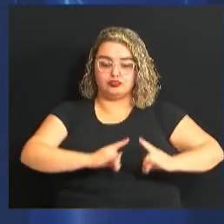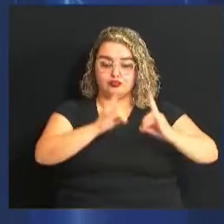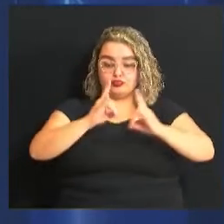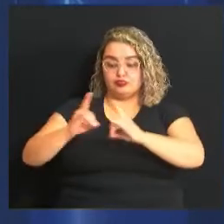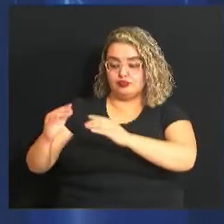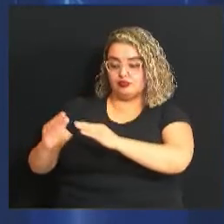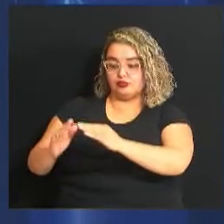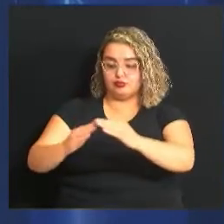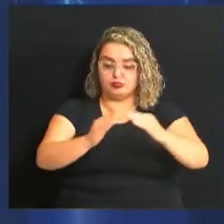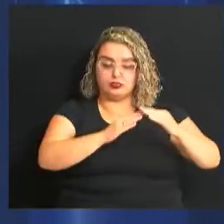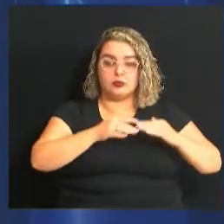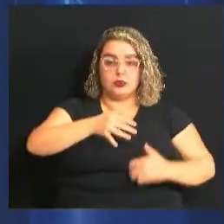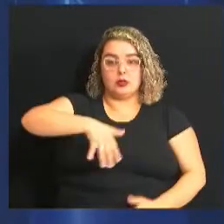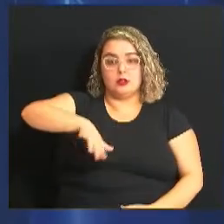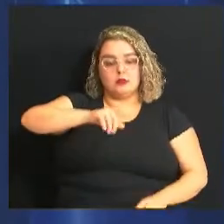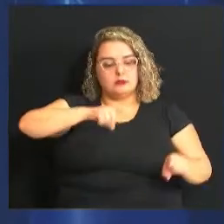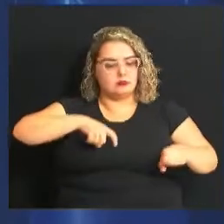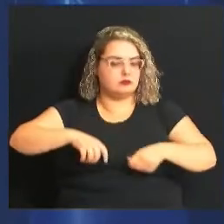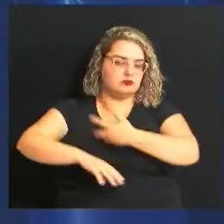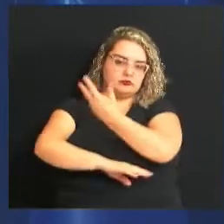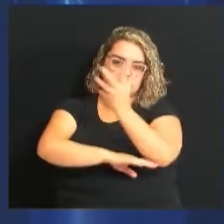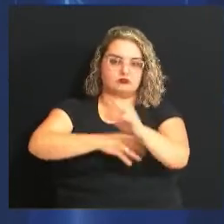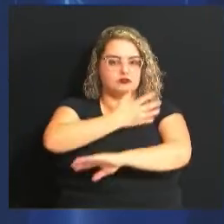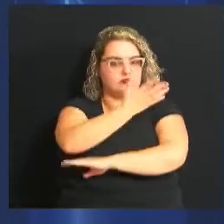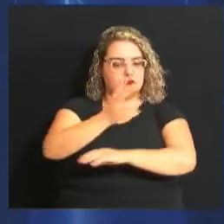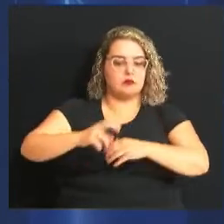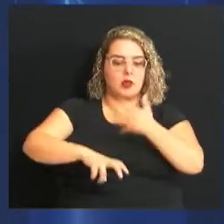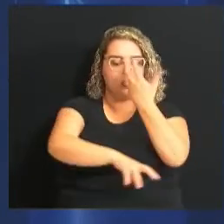verdes, que podem ser parques, bosques, praças e